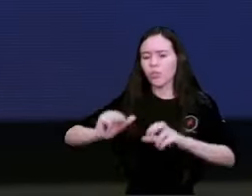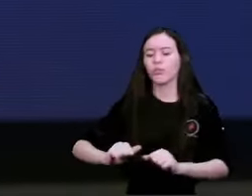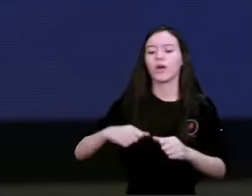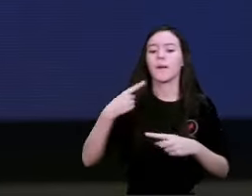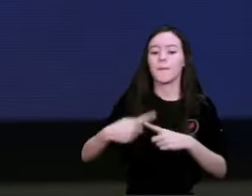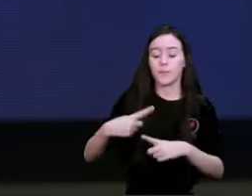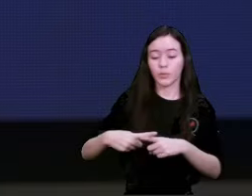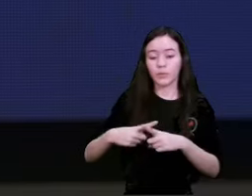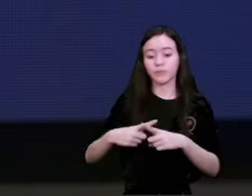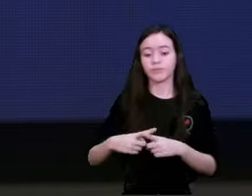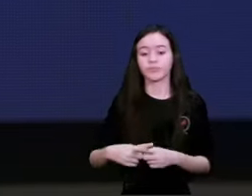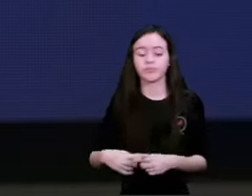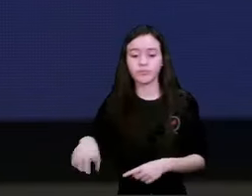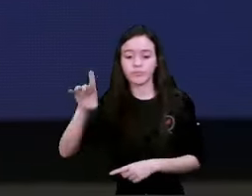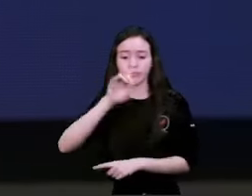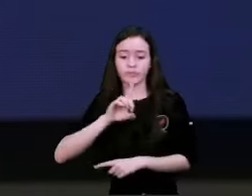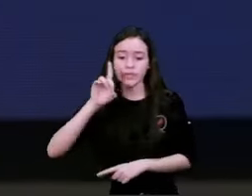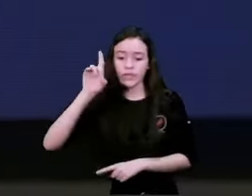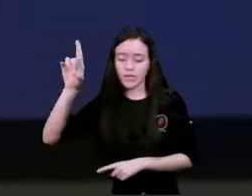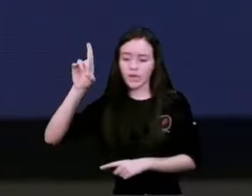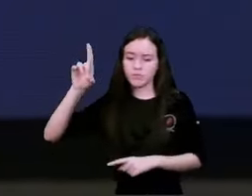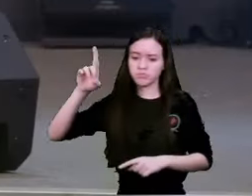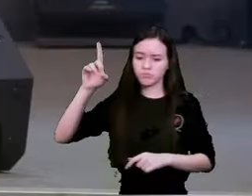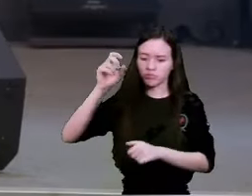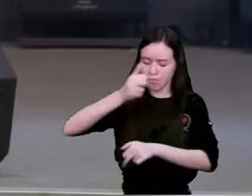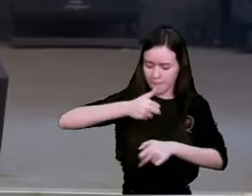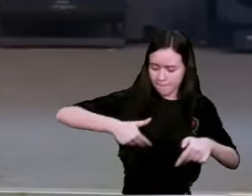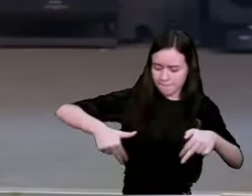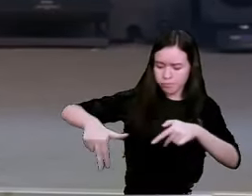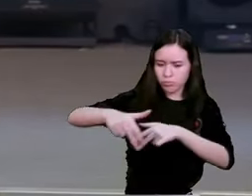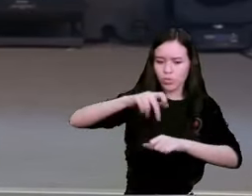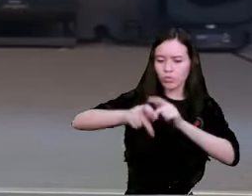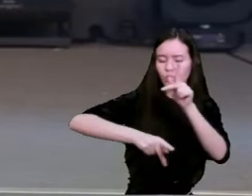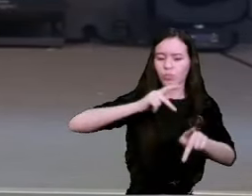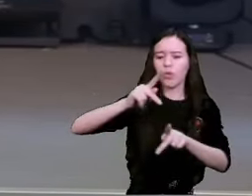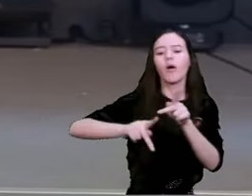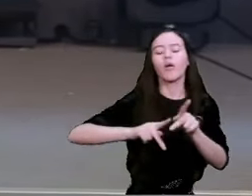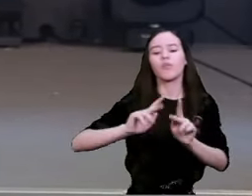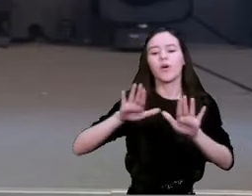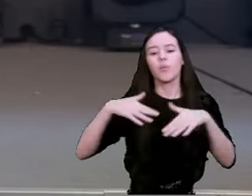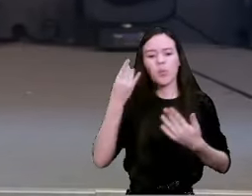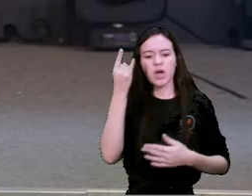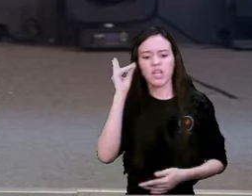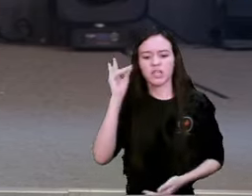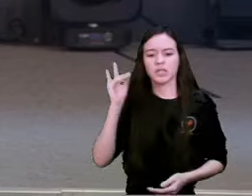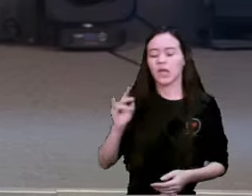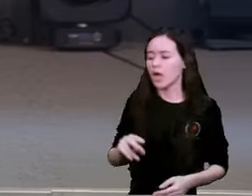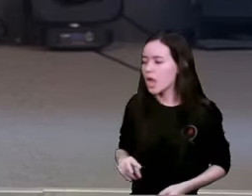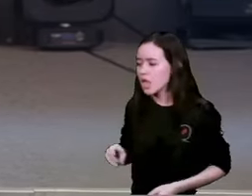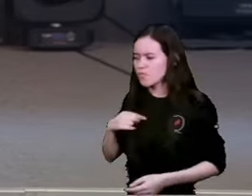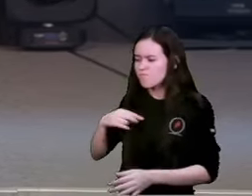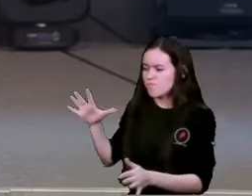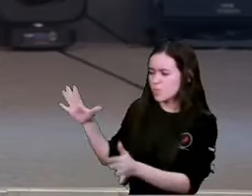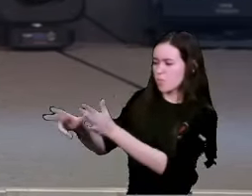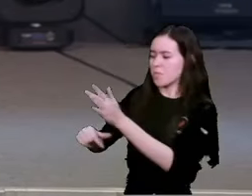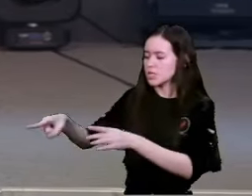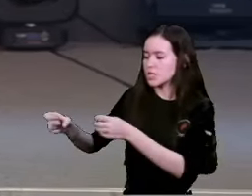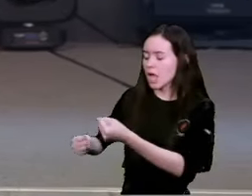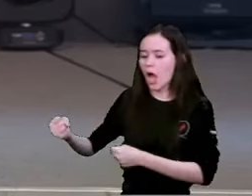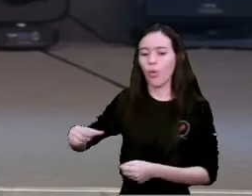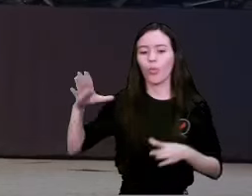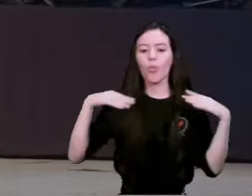de alguma forma Deus passeia pelo meio do seu povo. E quando o diabo diz: vou assaltar esse carro, os